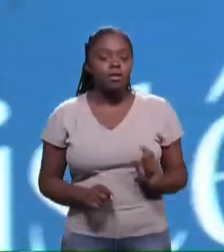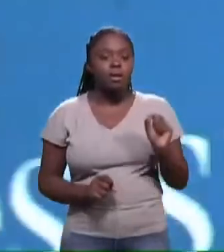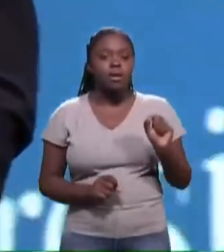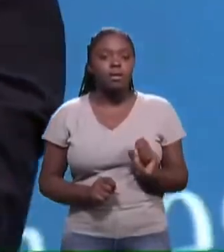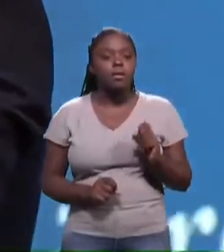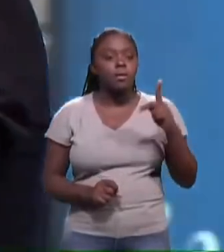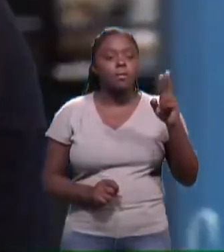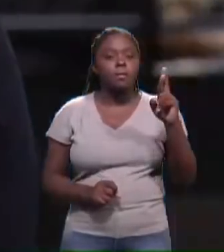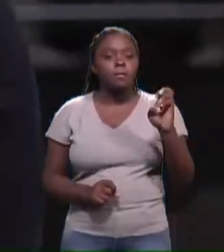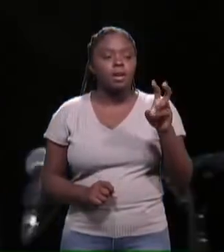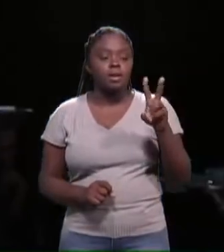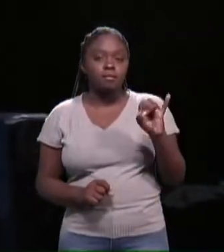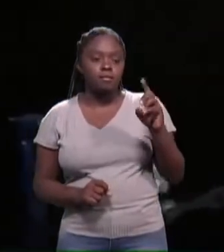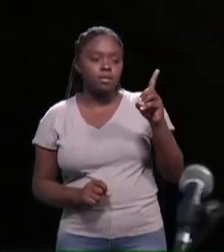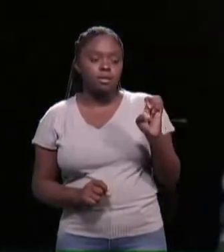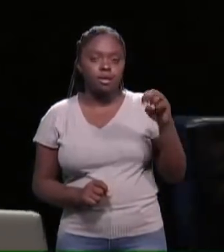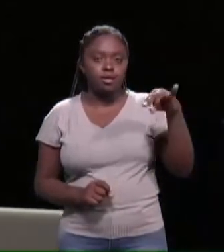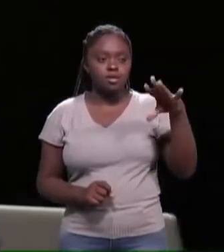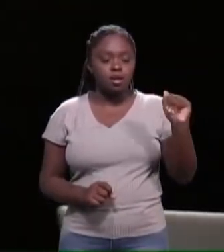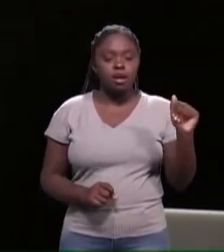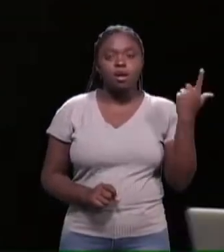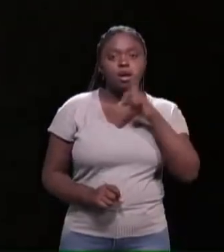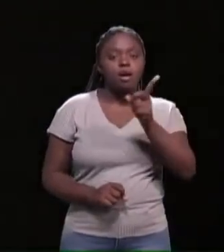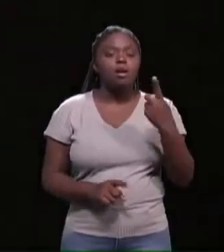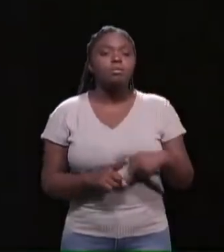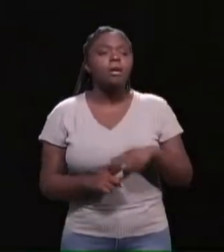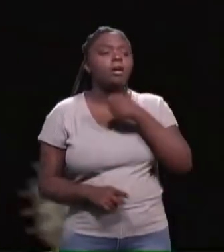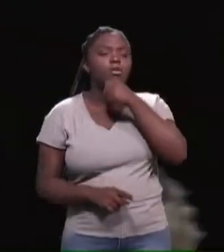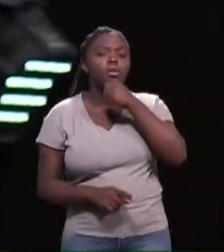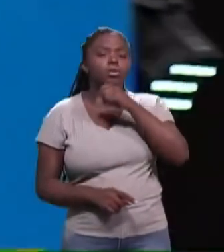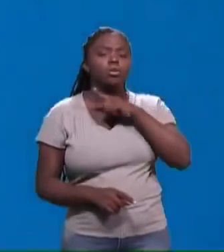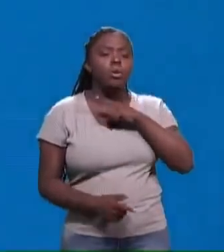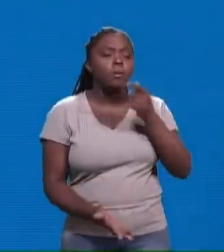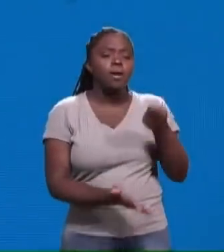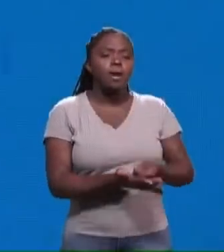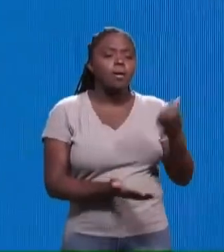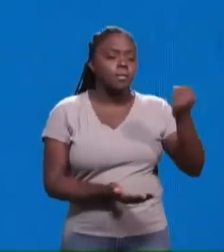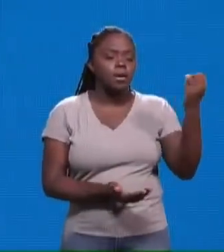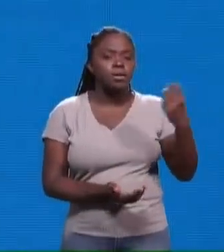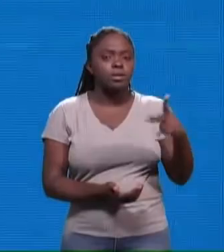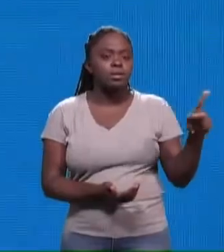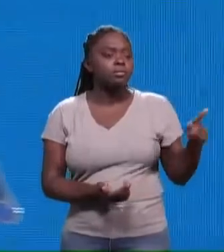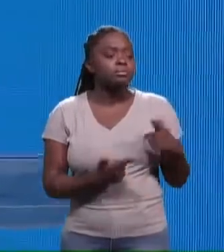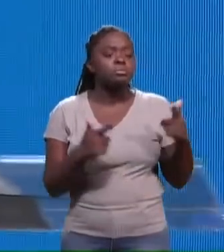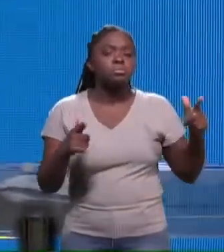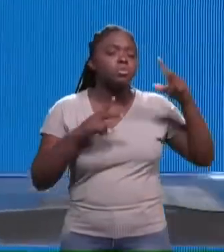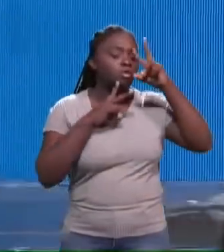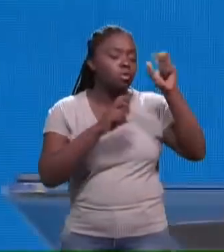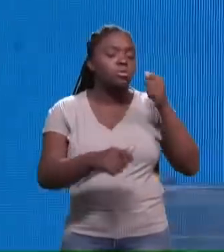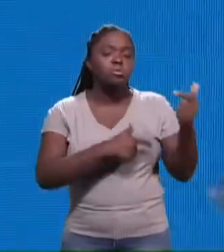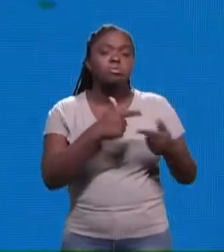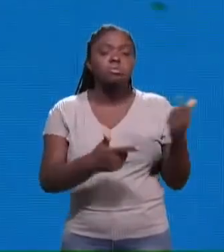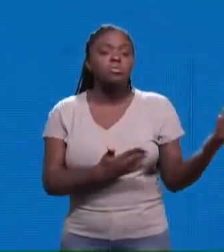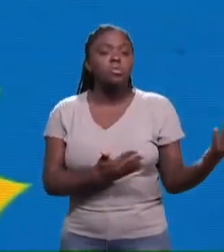social não vai aguentar, porque vai ter tanto idoso para poder pagar a pensão deles, e não vai ter força de trabalho